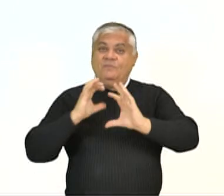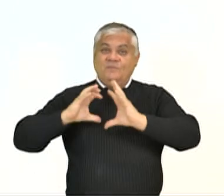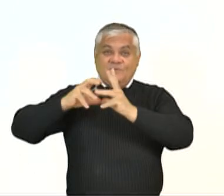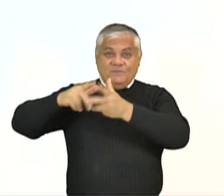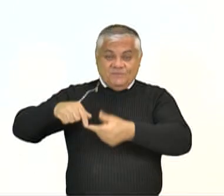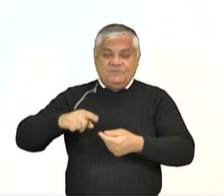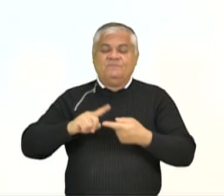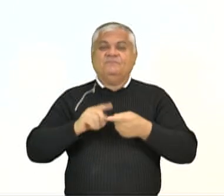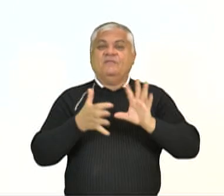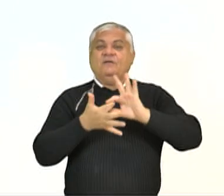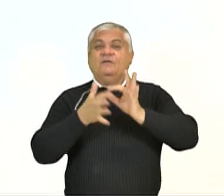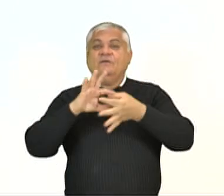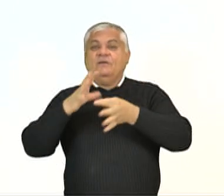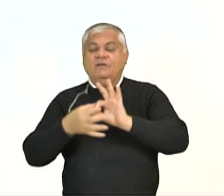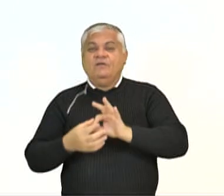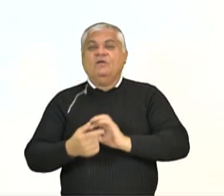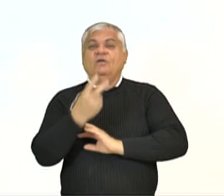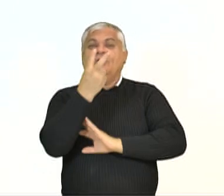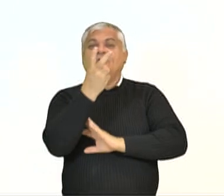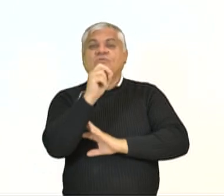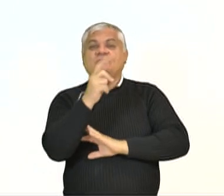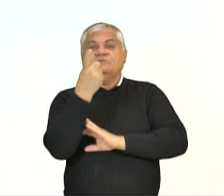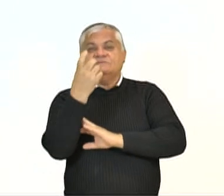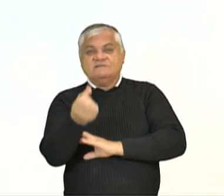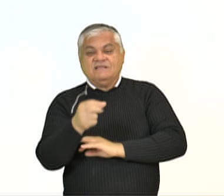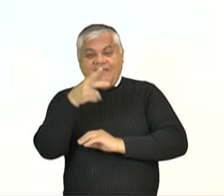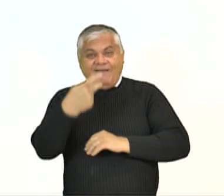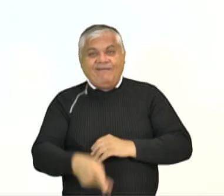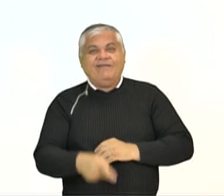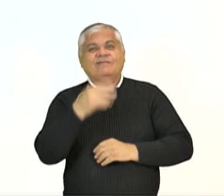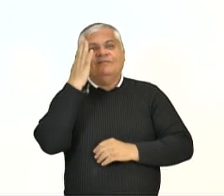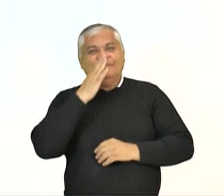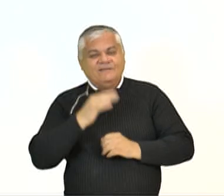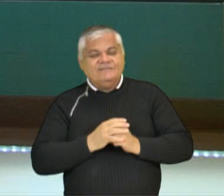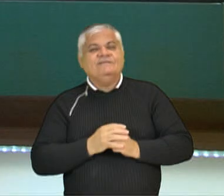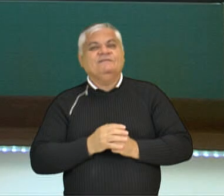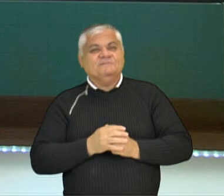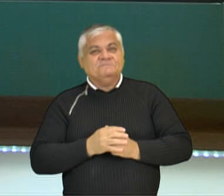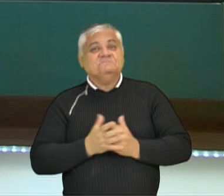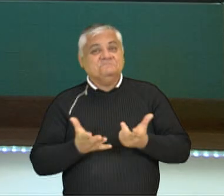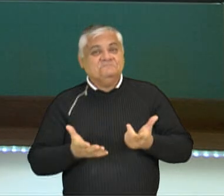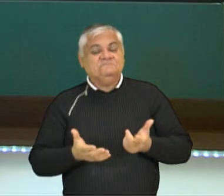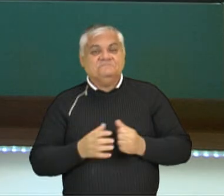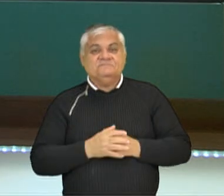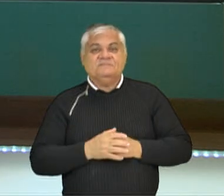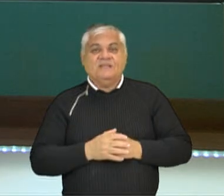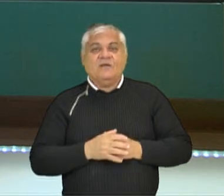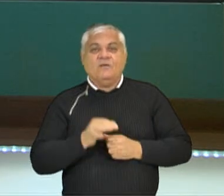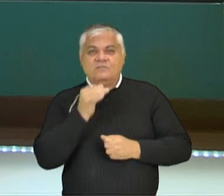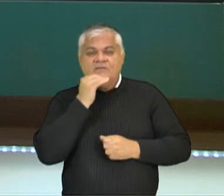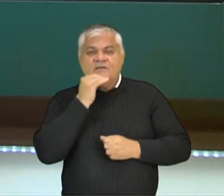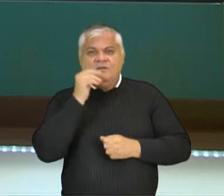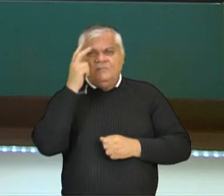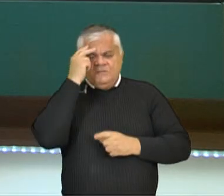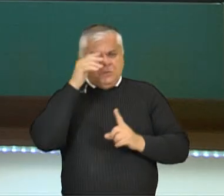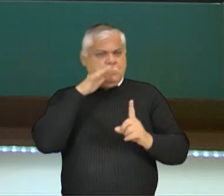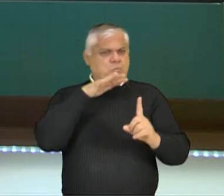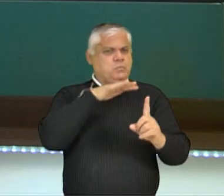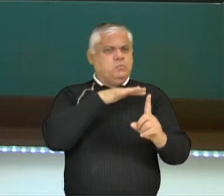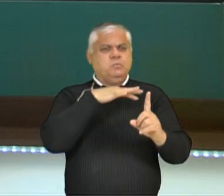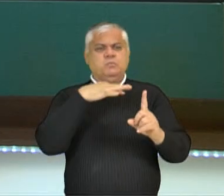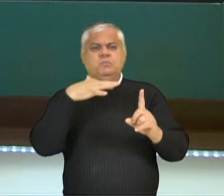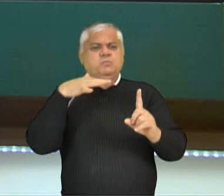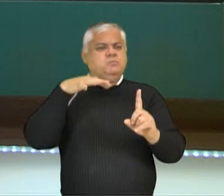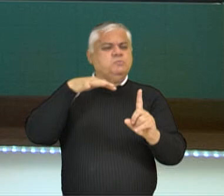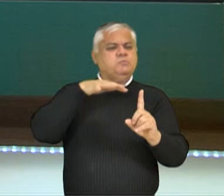Jogos Olímpicos em 2016. Né? Eles proporcionaram o desenvolvimento da ciência de esporte no país. Então, os olhos foram virados para o nosso país e, com